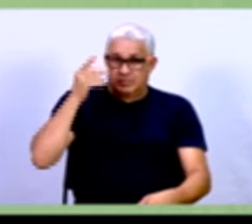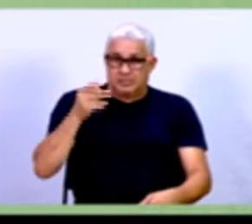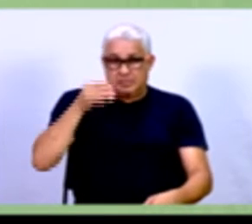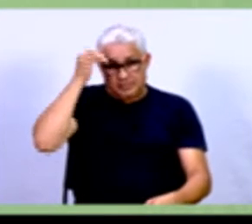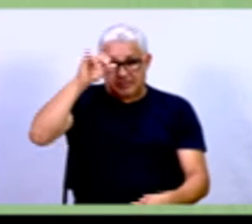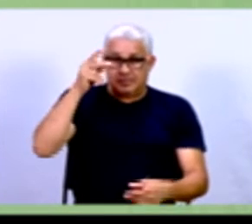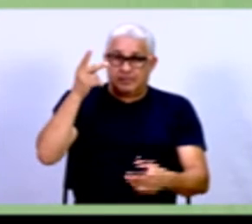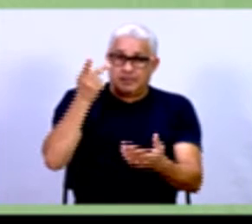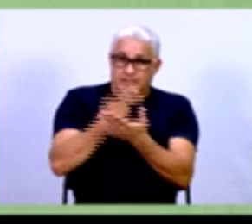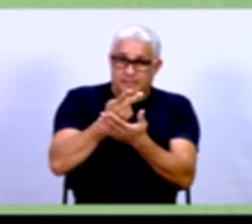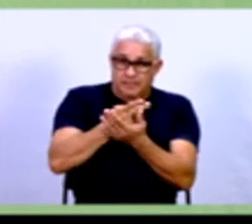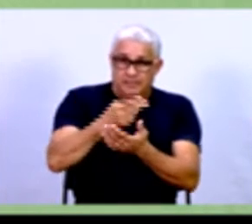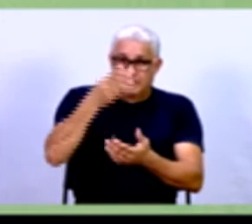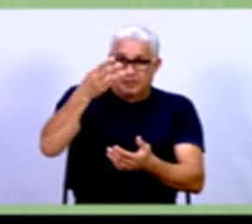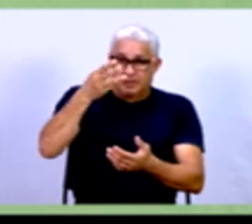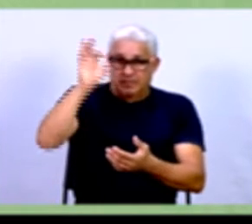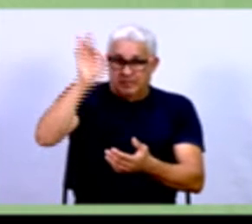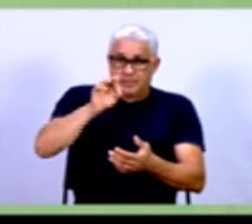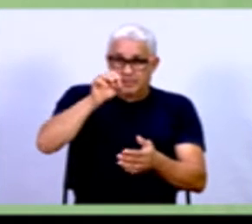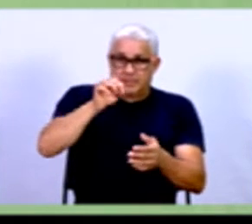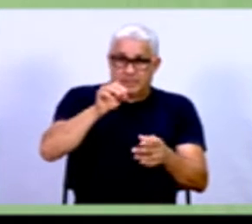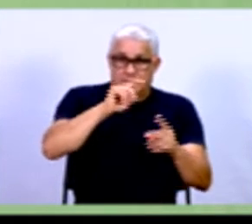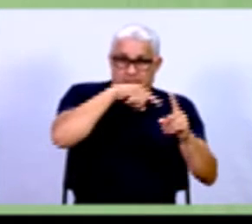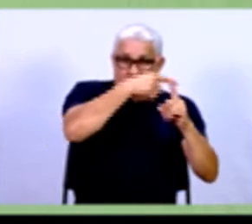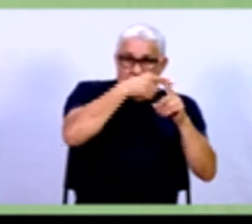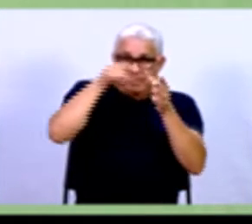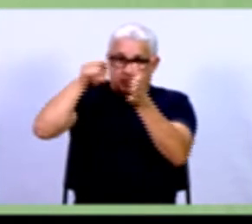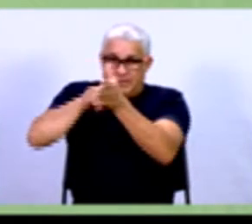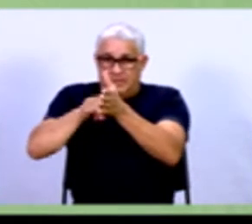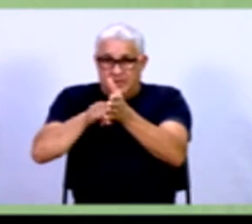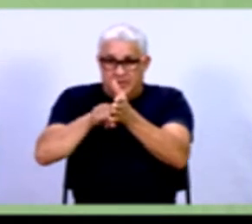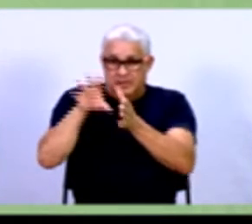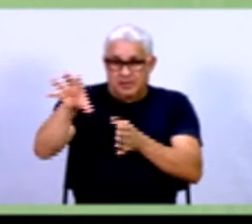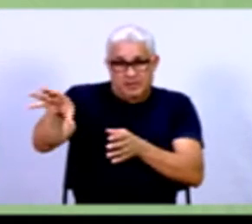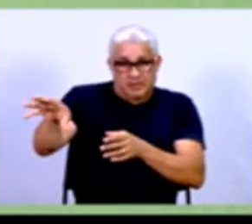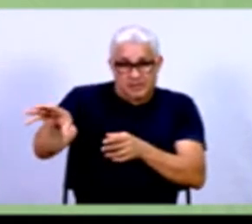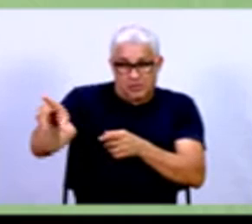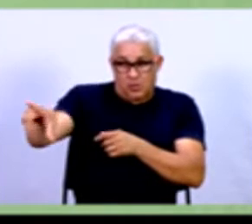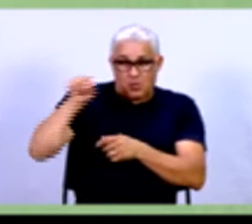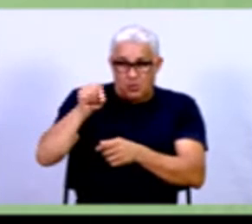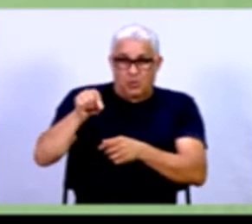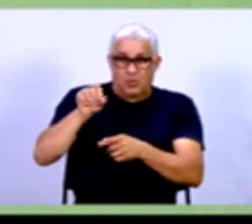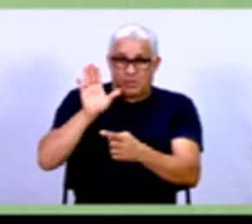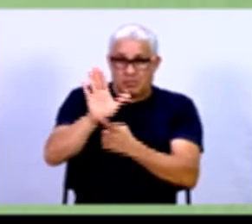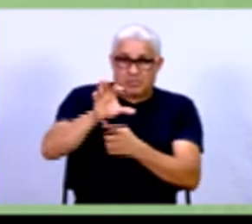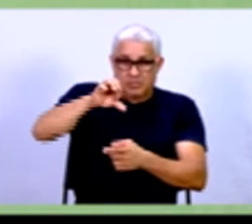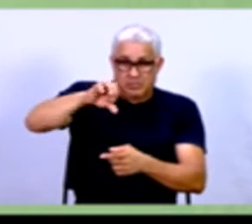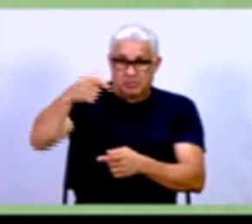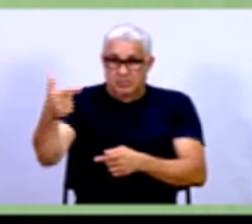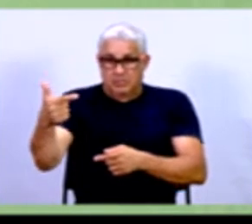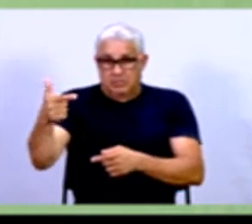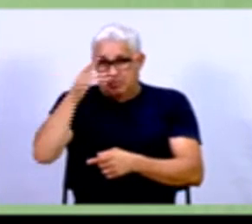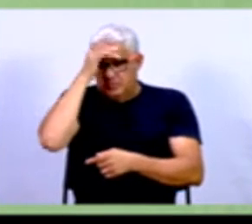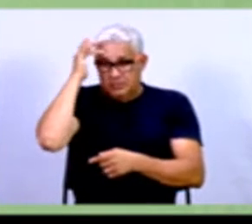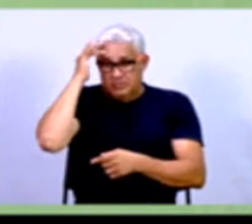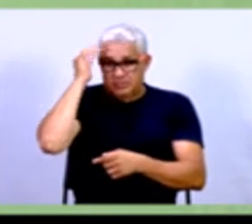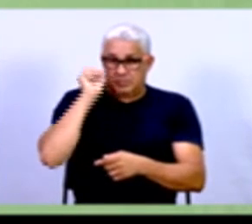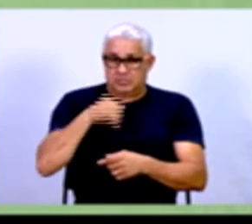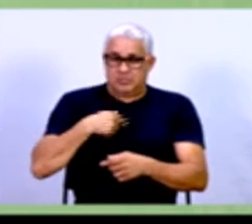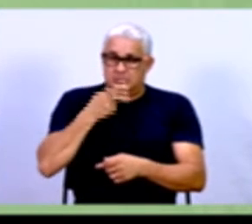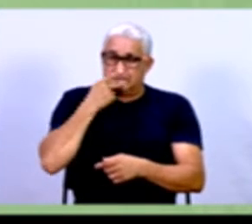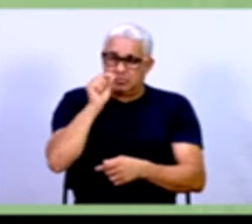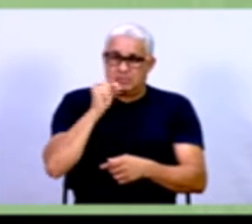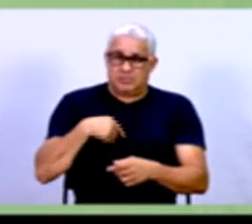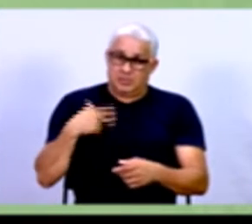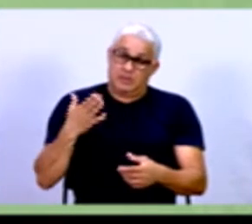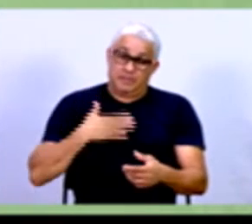para mais ou 3 para menos, eu vou pegar uma amostra de 92 pessoas, tá? Se eu falar assim, não, o